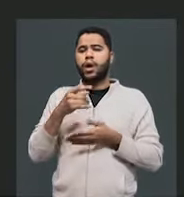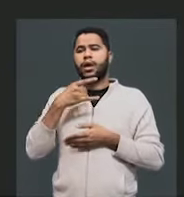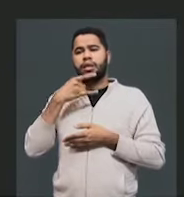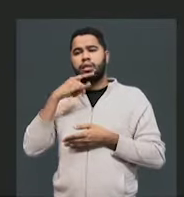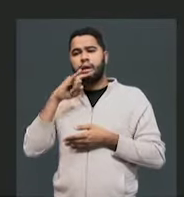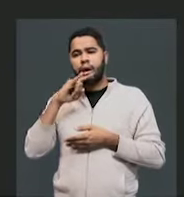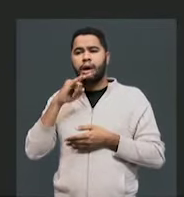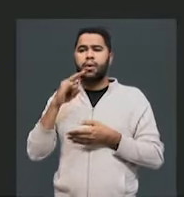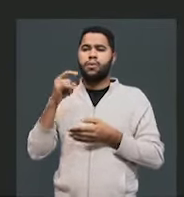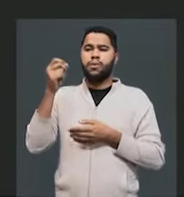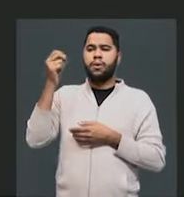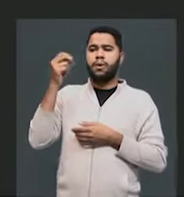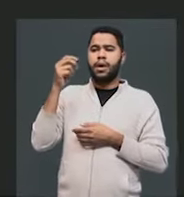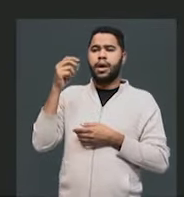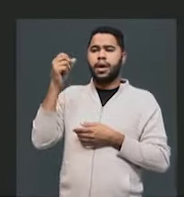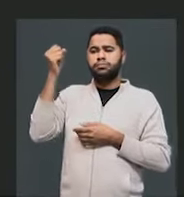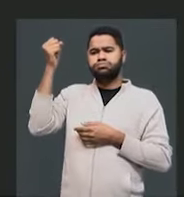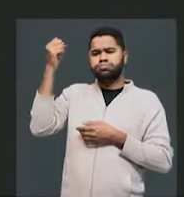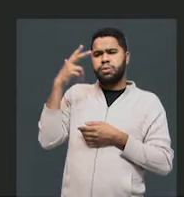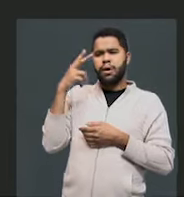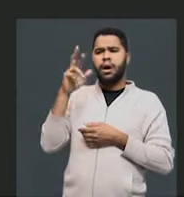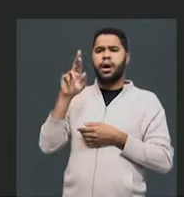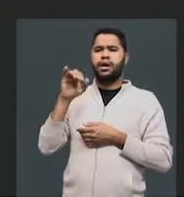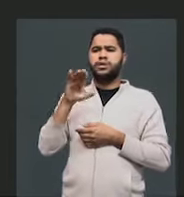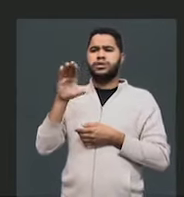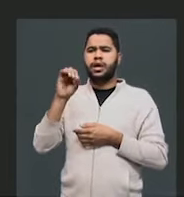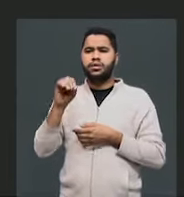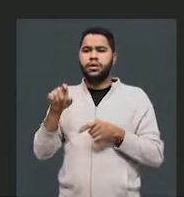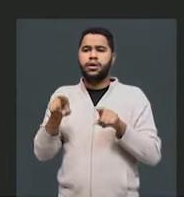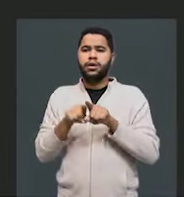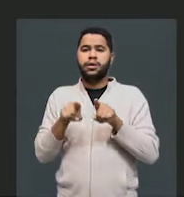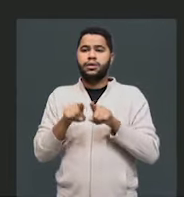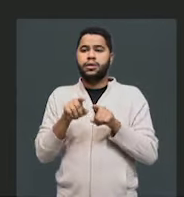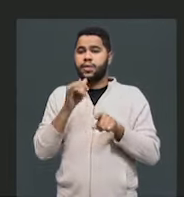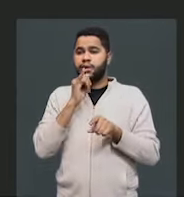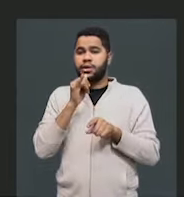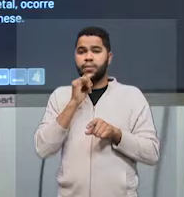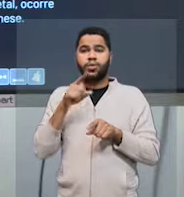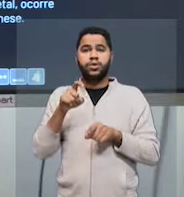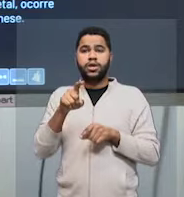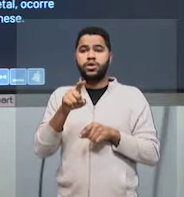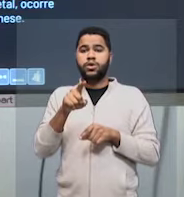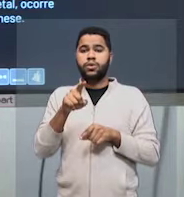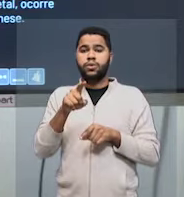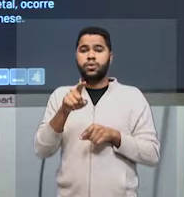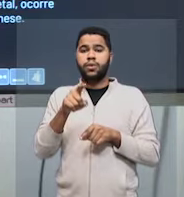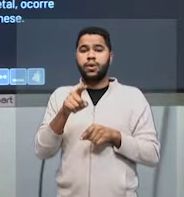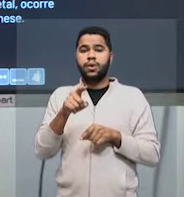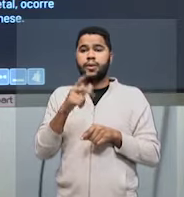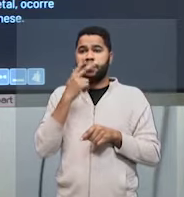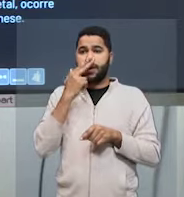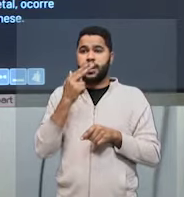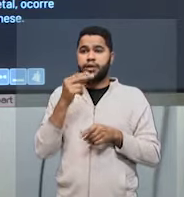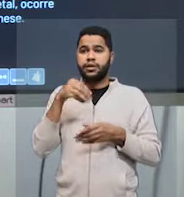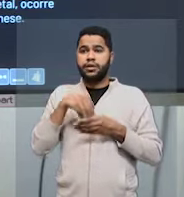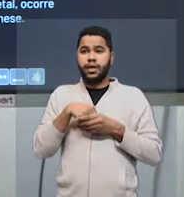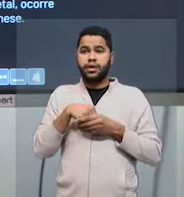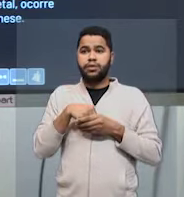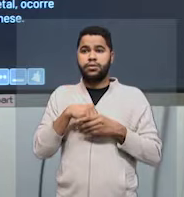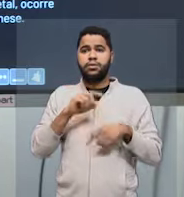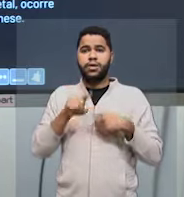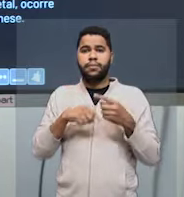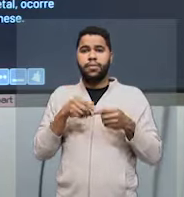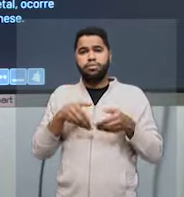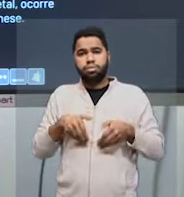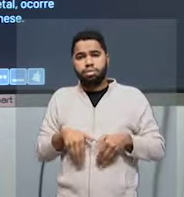elétrico, criptocardia, que é quando os testículos não descem no período fetal, que eles inicialmente estão dentro do abdômen, depois ele tem